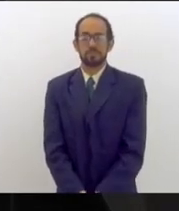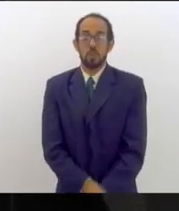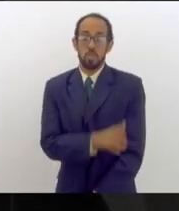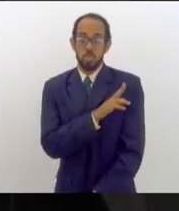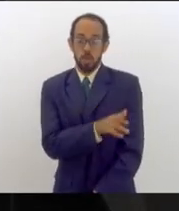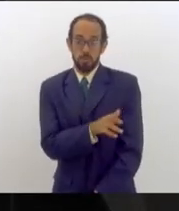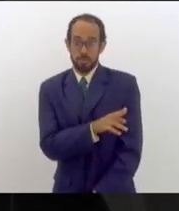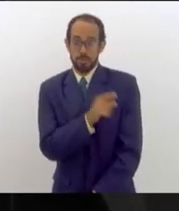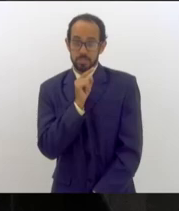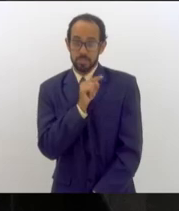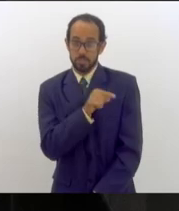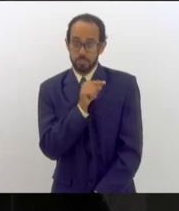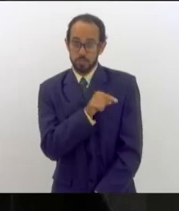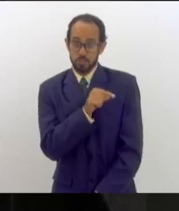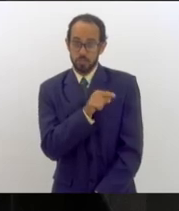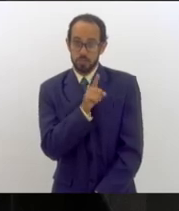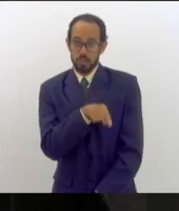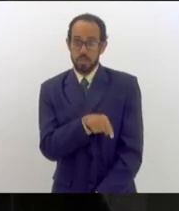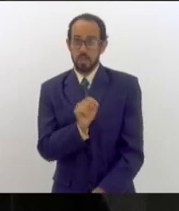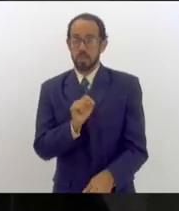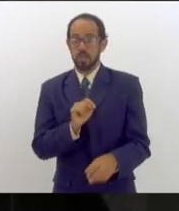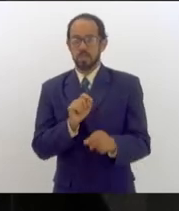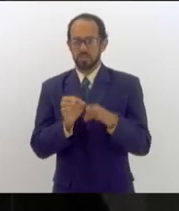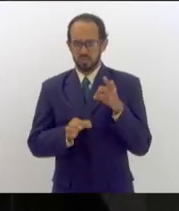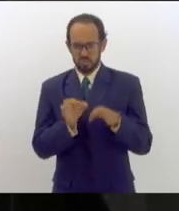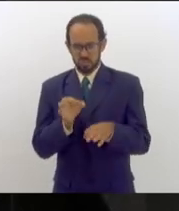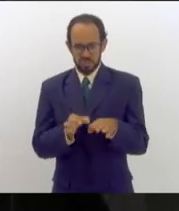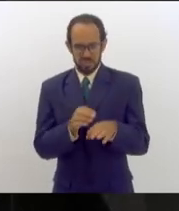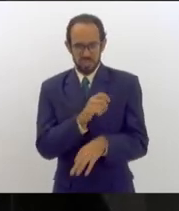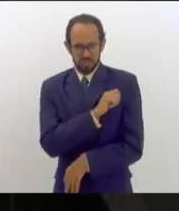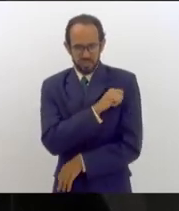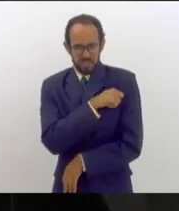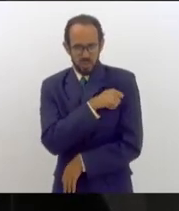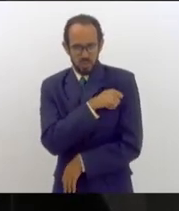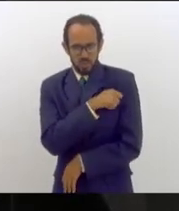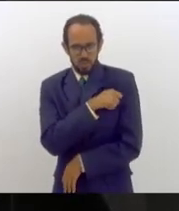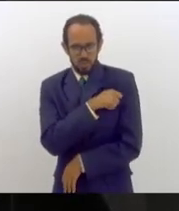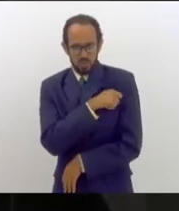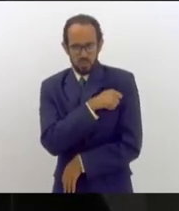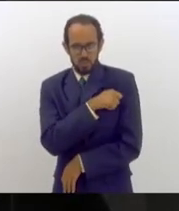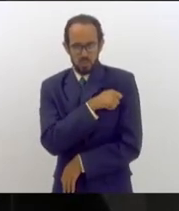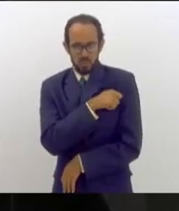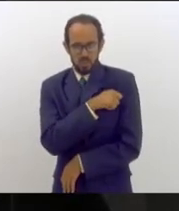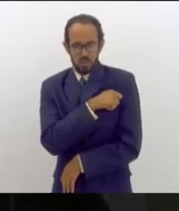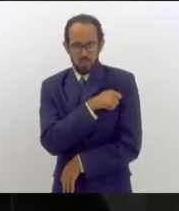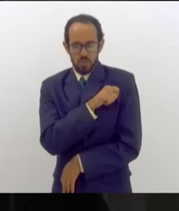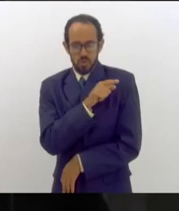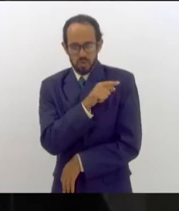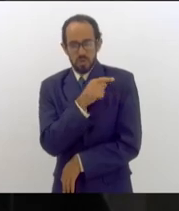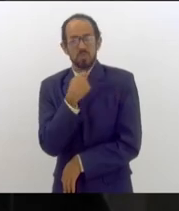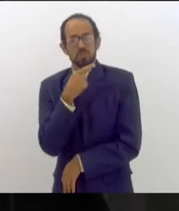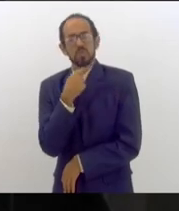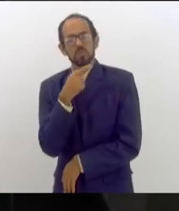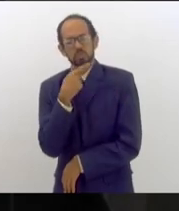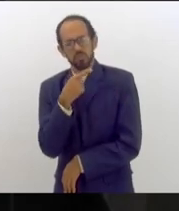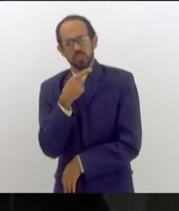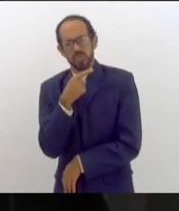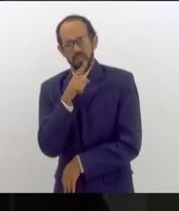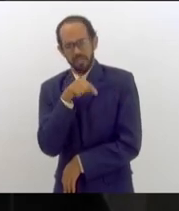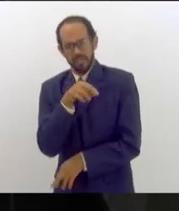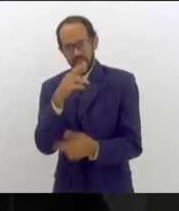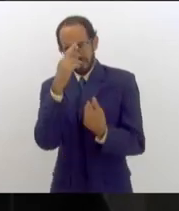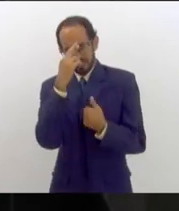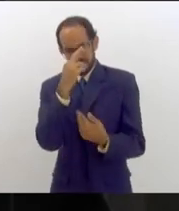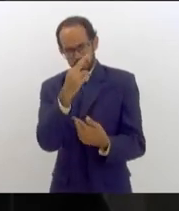isso Justiça fiscal chama isso respeito